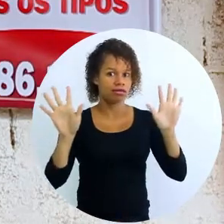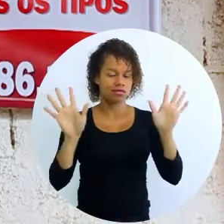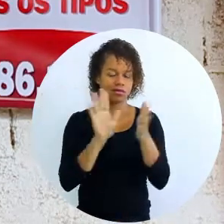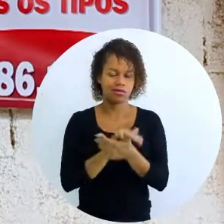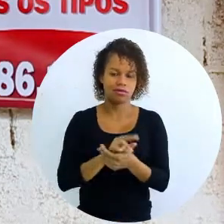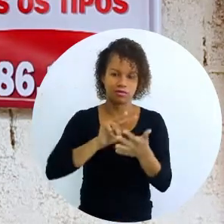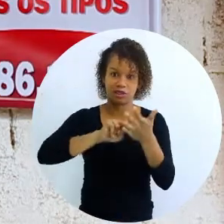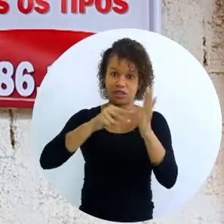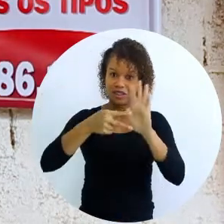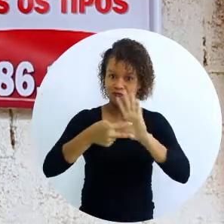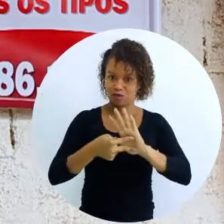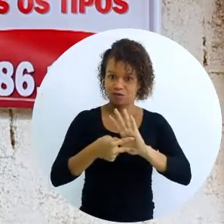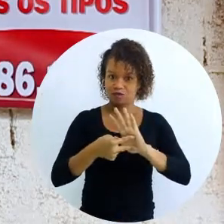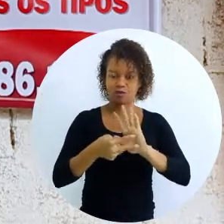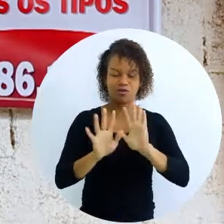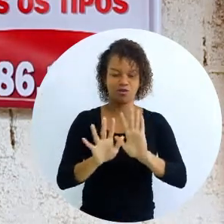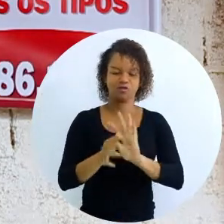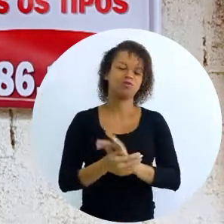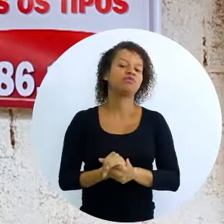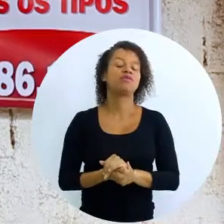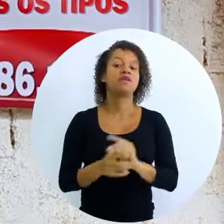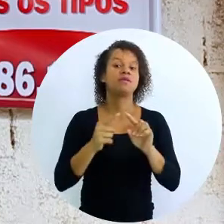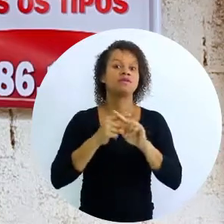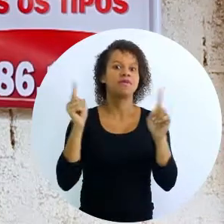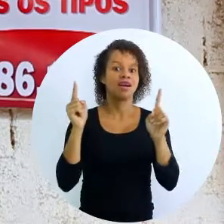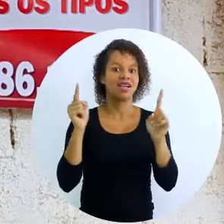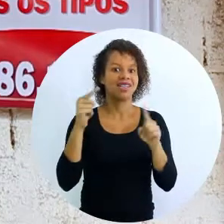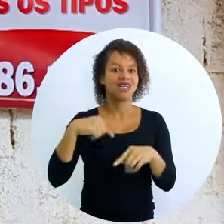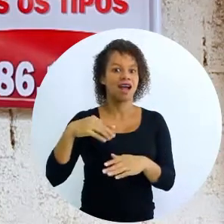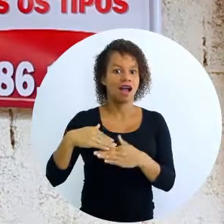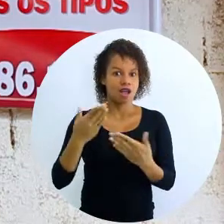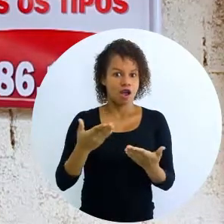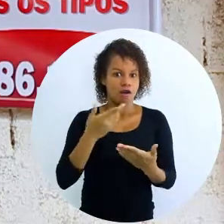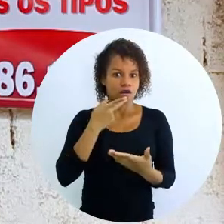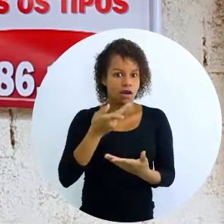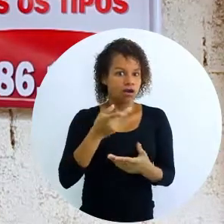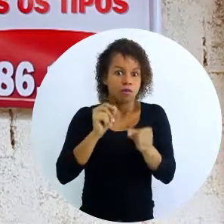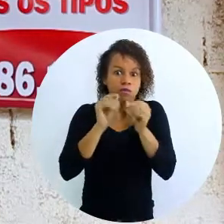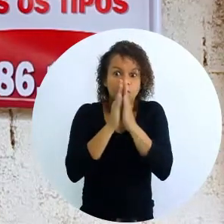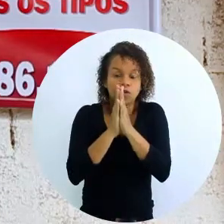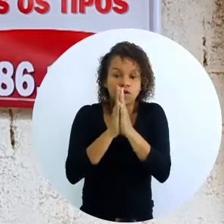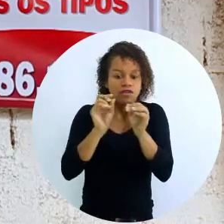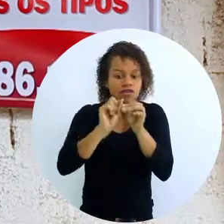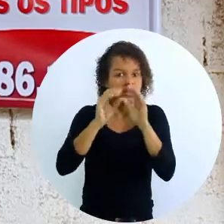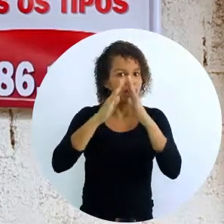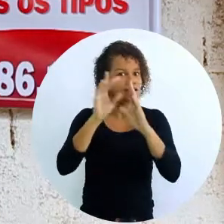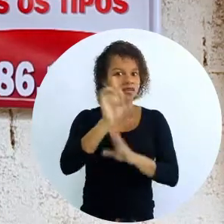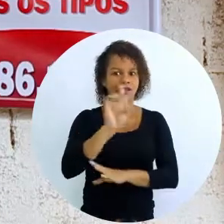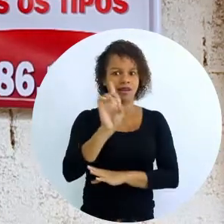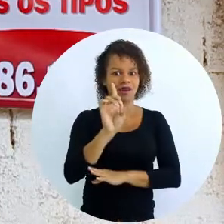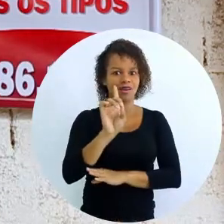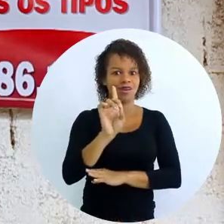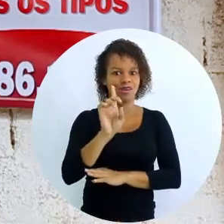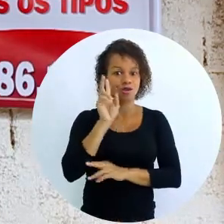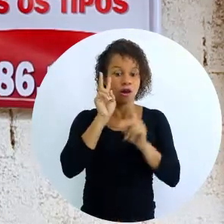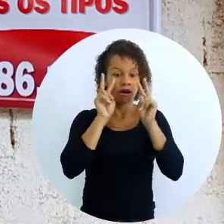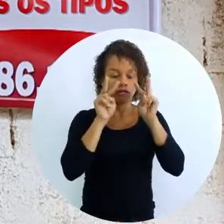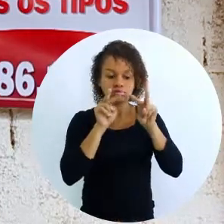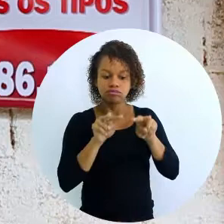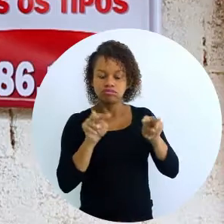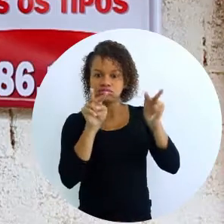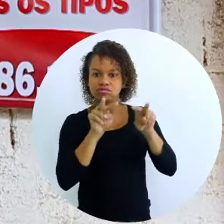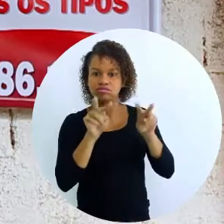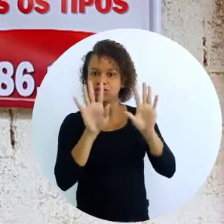desses dois significados, desses dois fenômenos. Mas aí, adianto, não faça isso nas suas casas, tá bom? Apenas preste atenção,